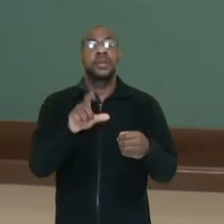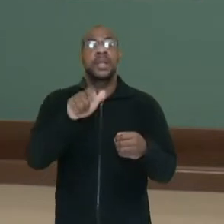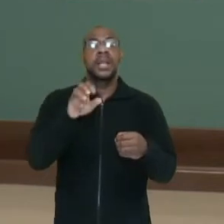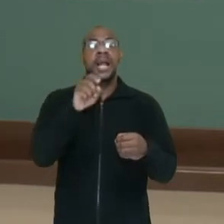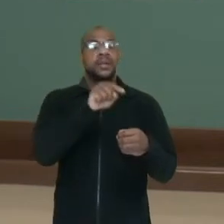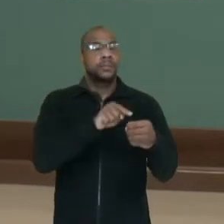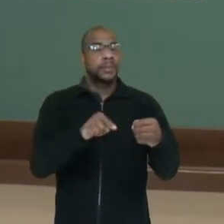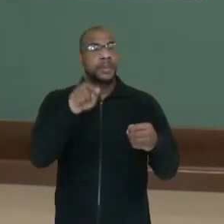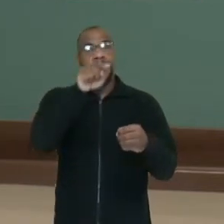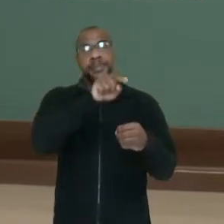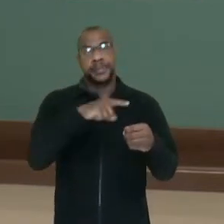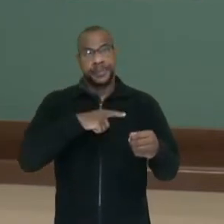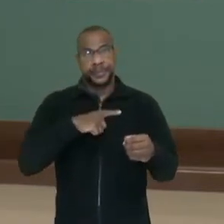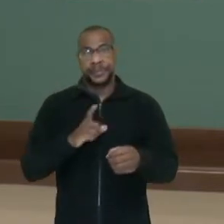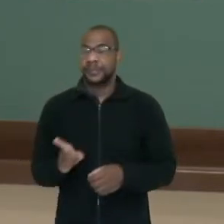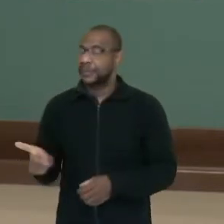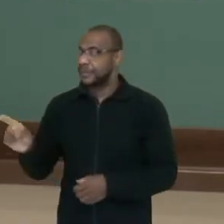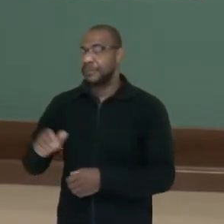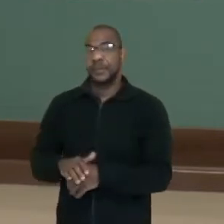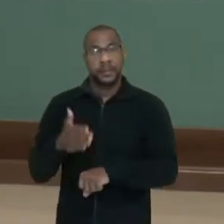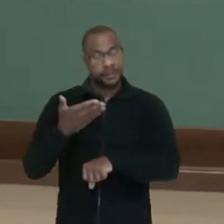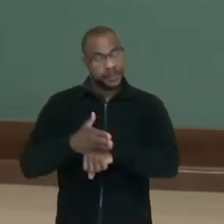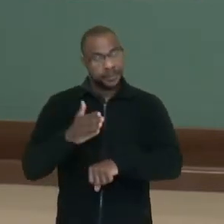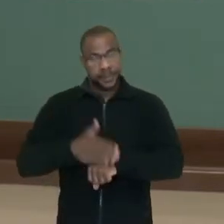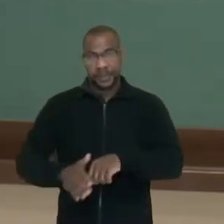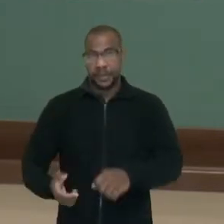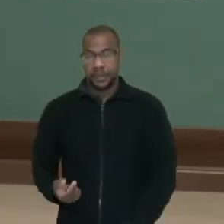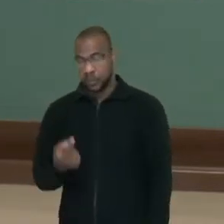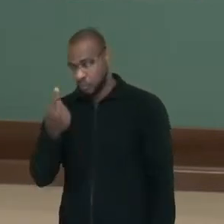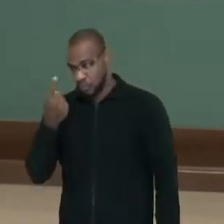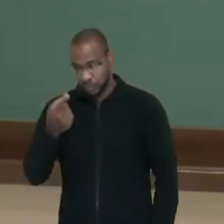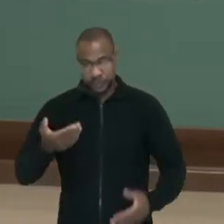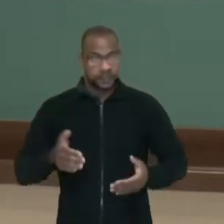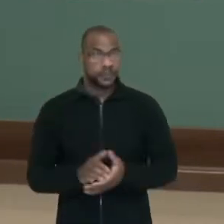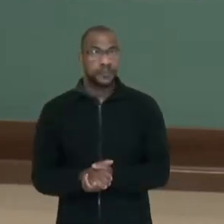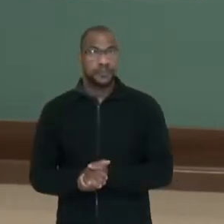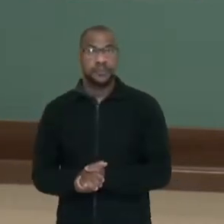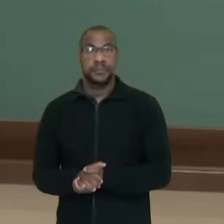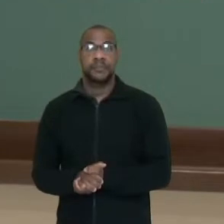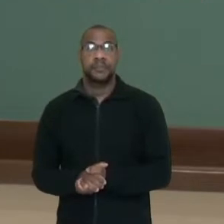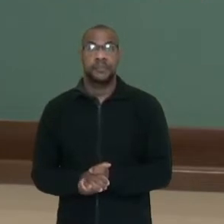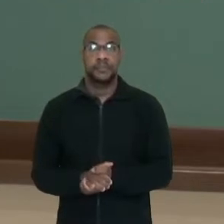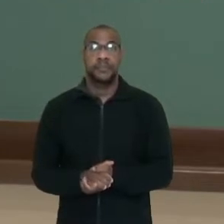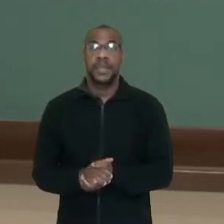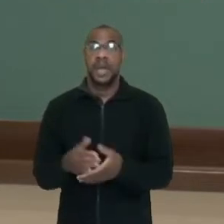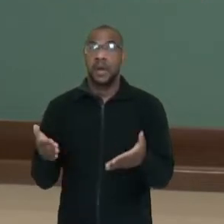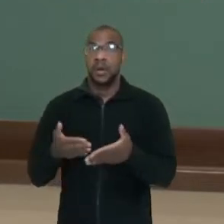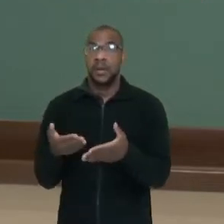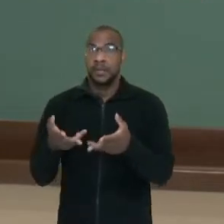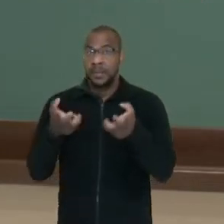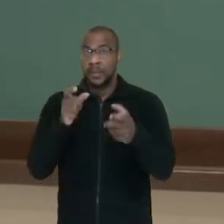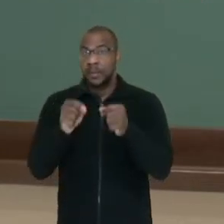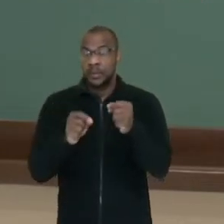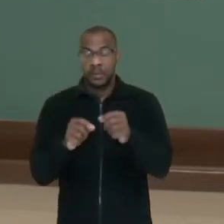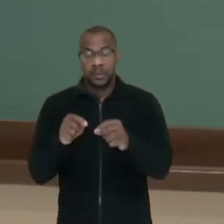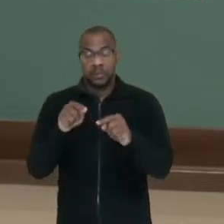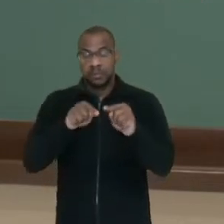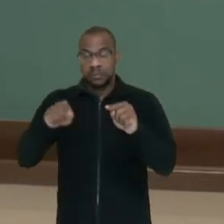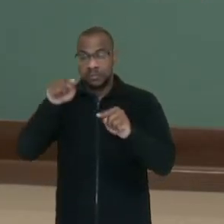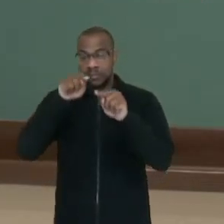do outro. Então, eu tenho exercício 1 para você. Determine a medida do ângulo central